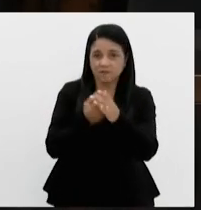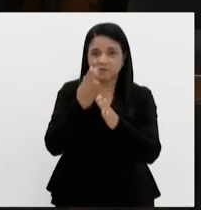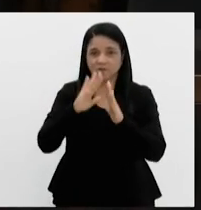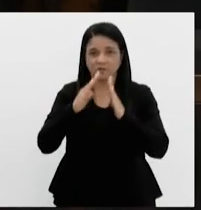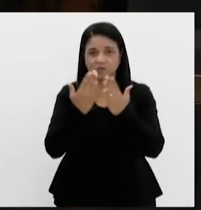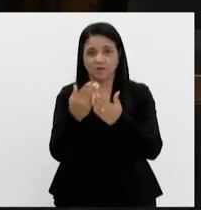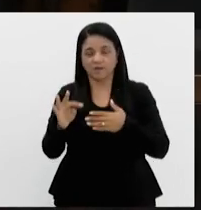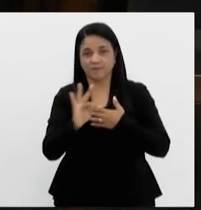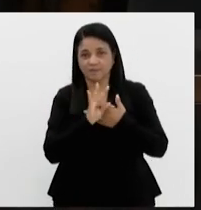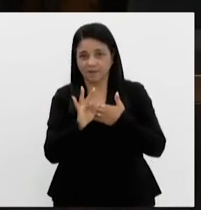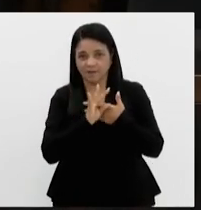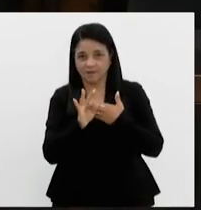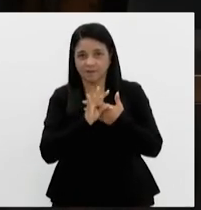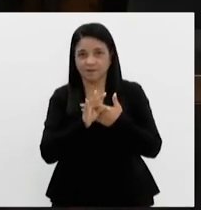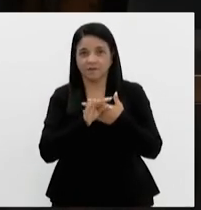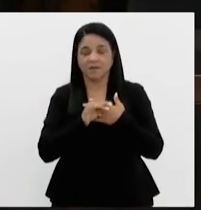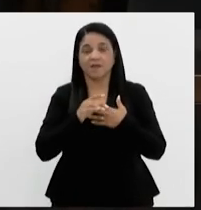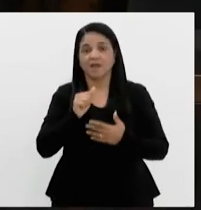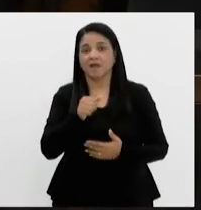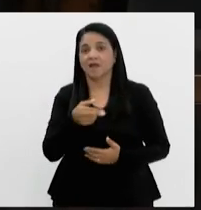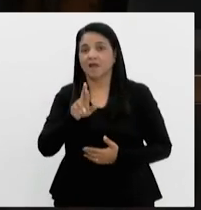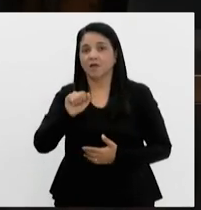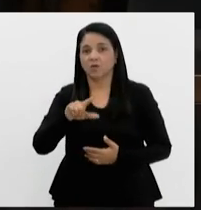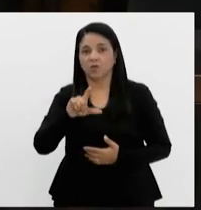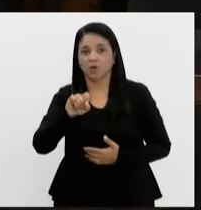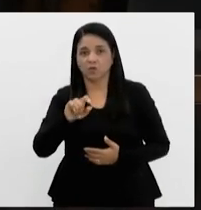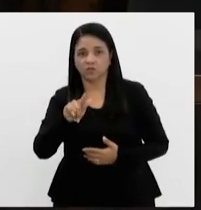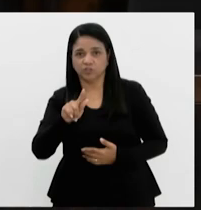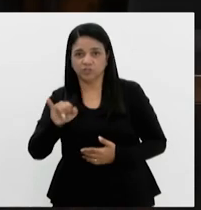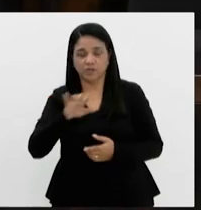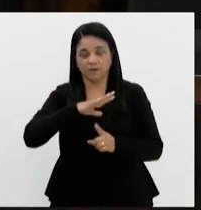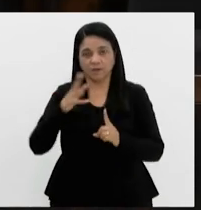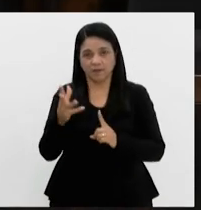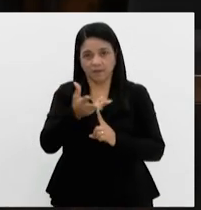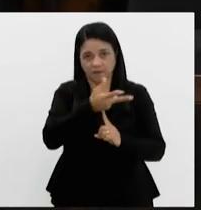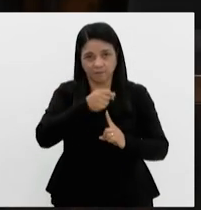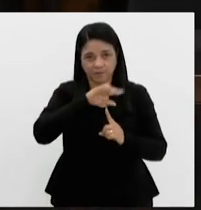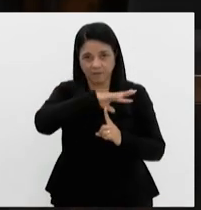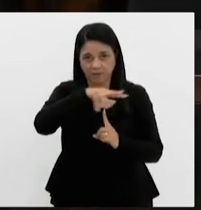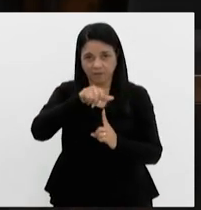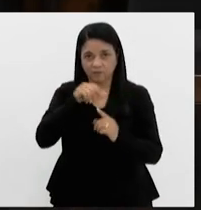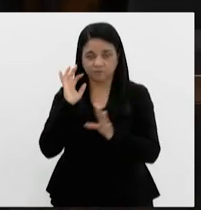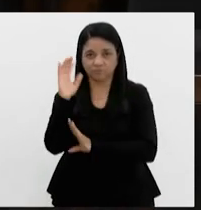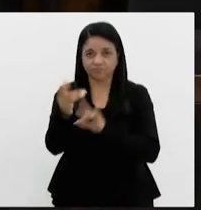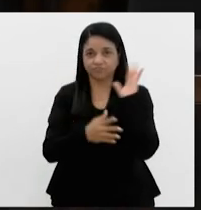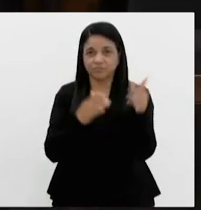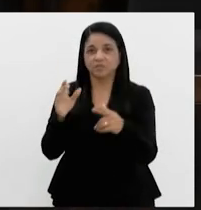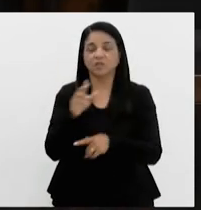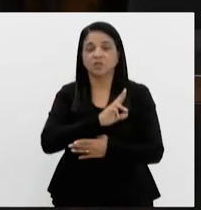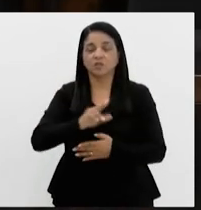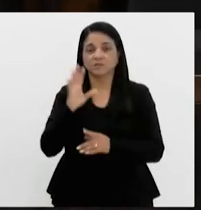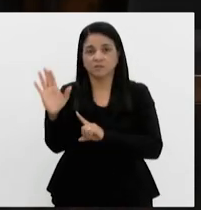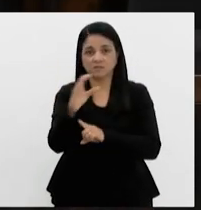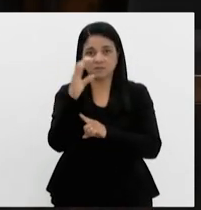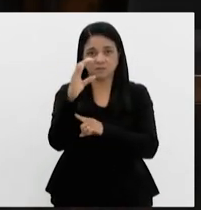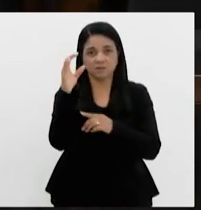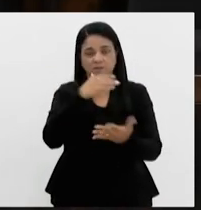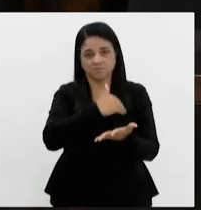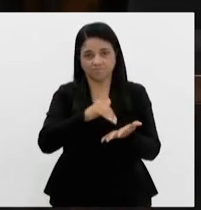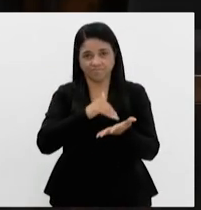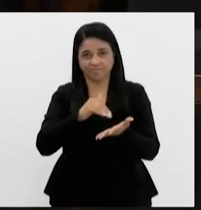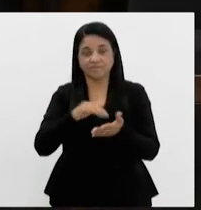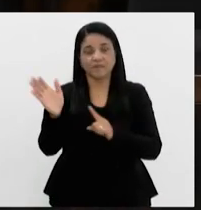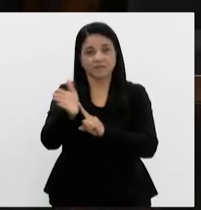Escola Técnica de Agroecologia e Meio Ambiente no âmbito da Secretaria de Ciência e Tecnologia do Estado do Rio de Janeiro,